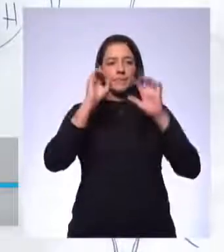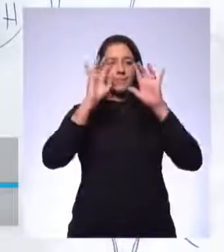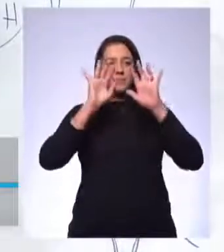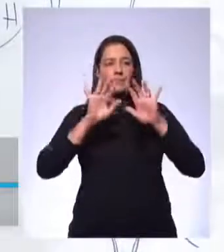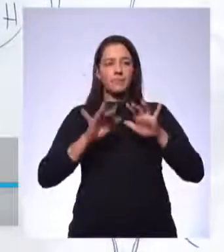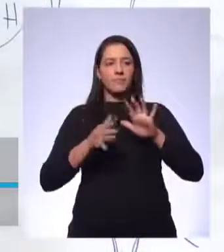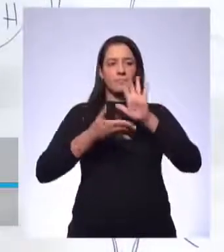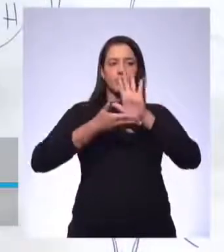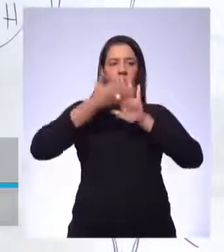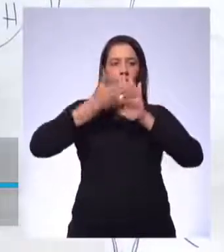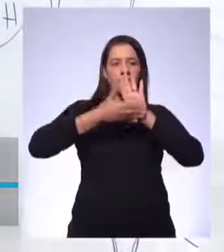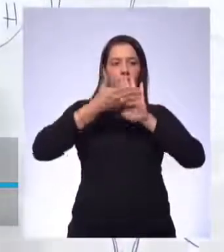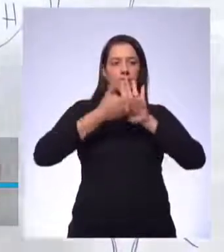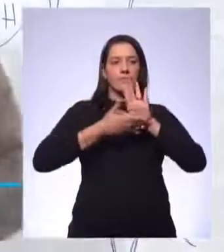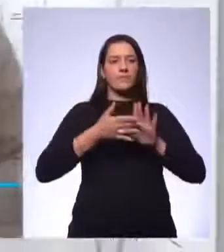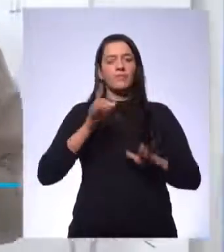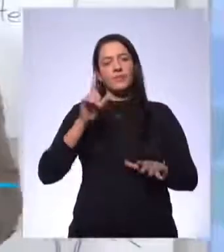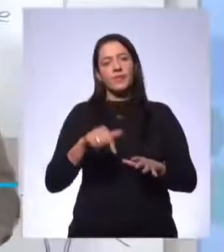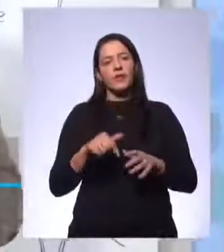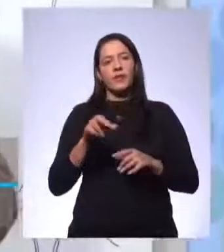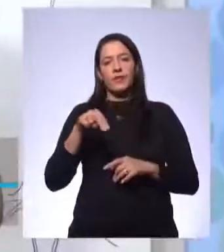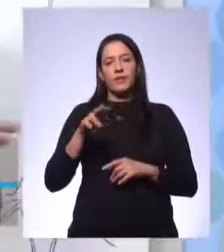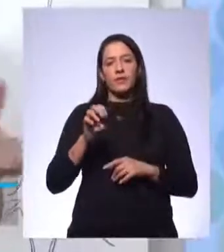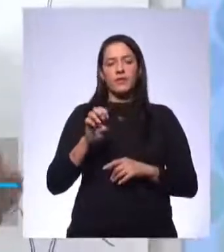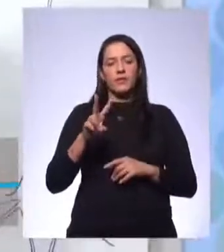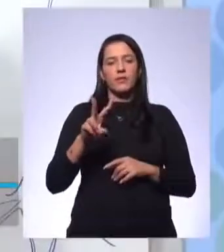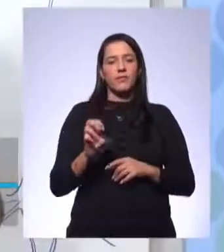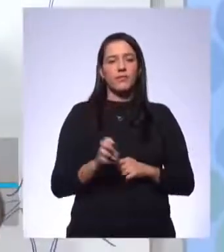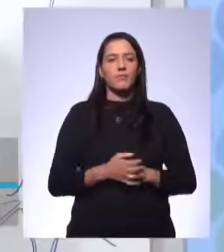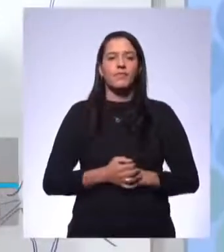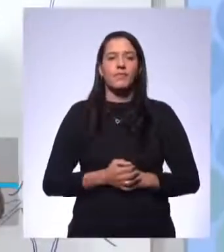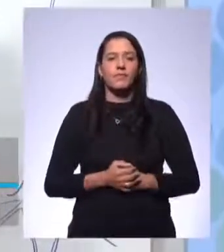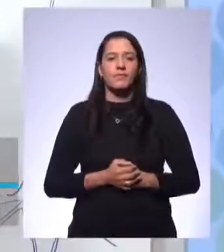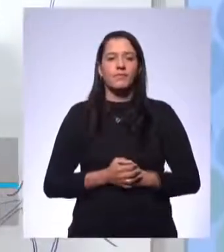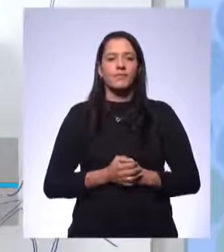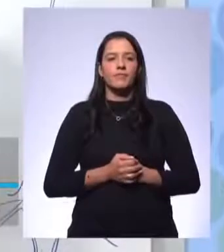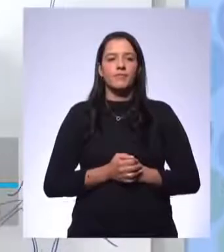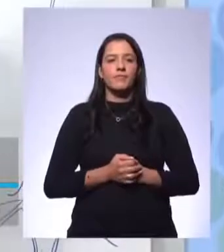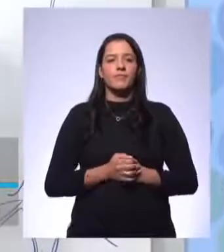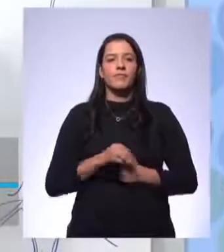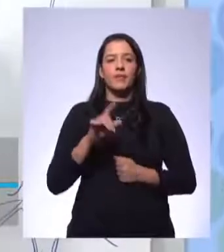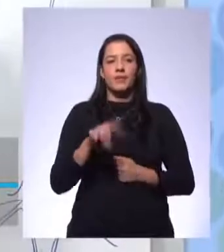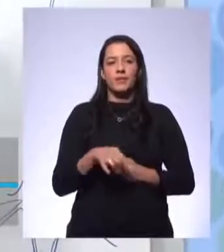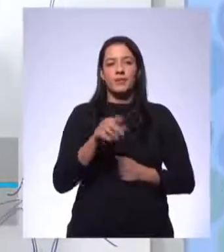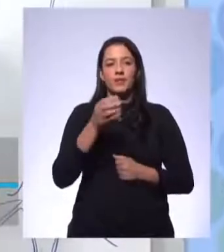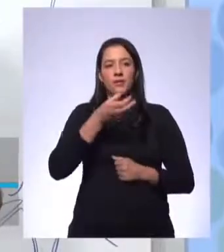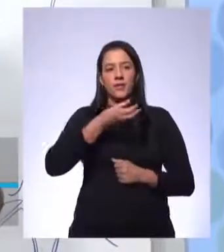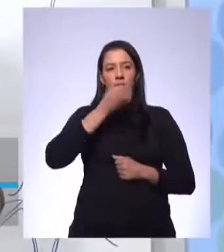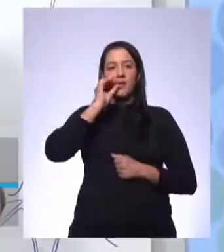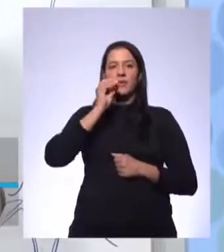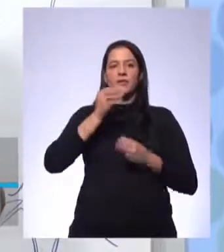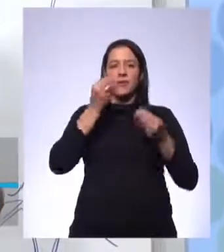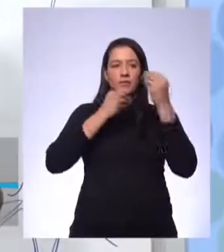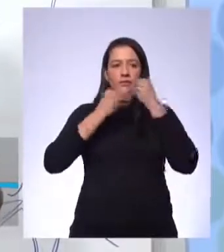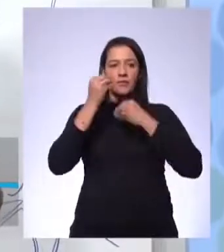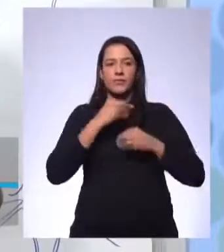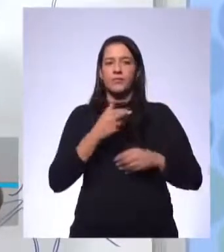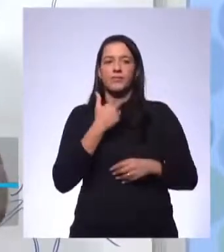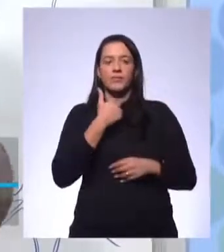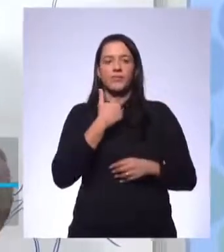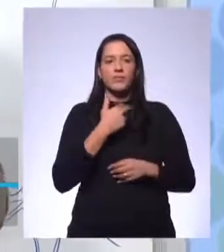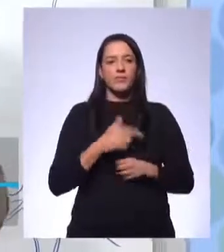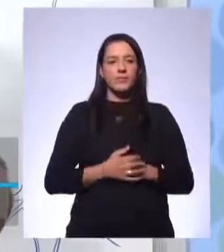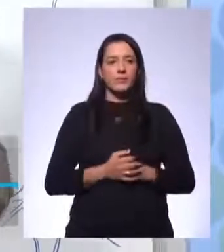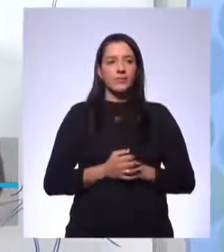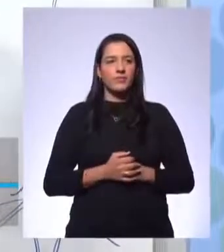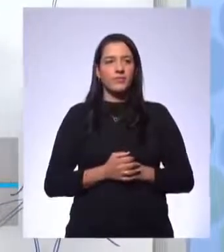uma casquinha fininha que são floquinhos de gelo, que é neve, né? Essa neve você não deve consumir, não. Eu sei que tem gente que come essa neve. Não